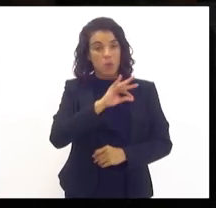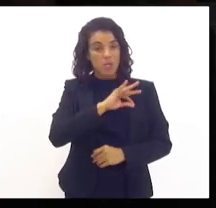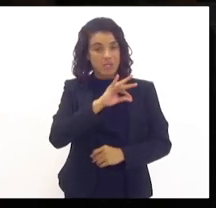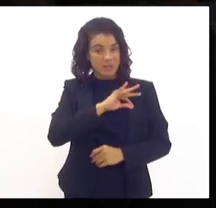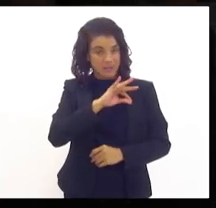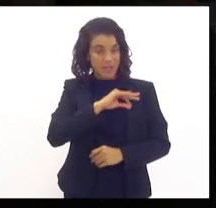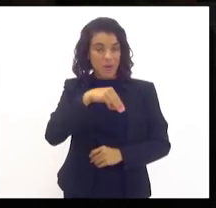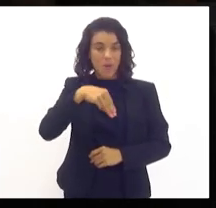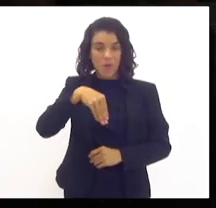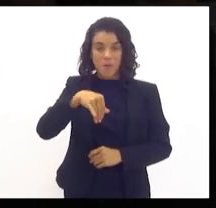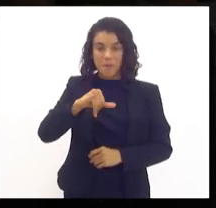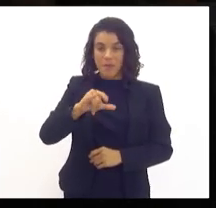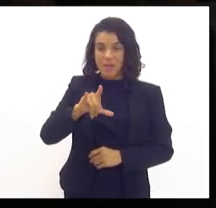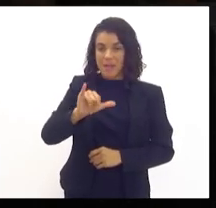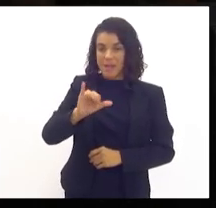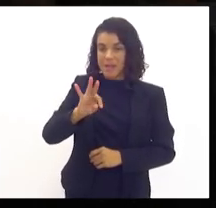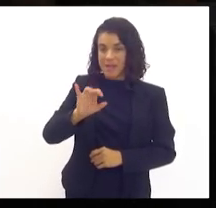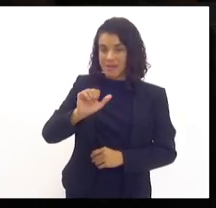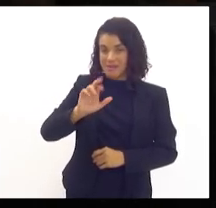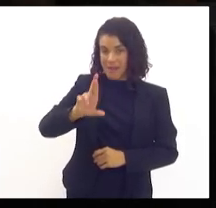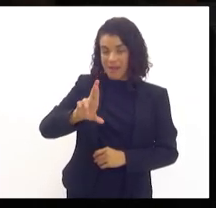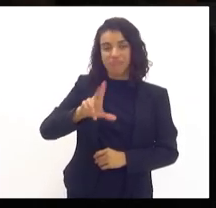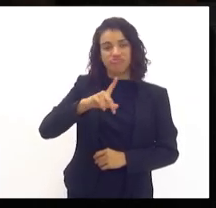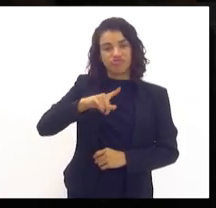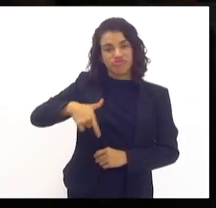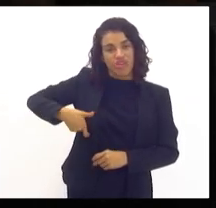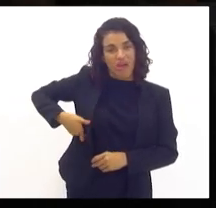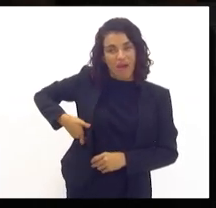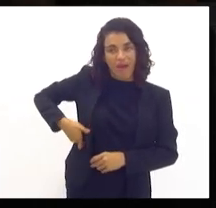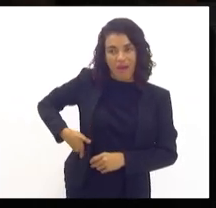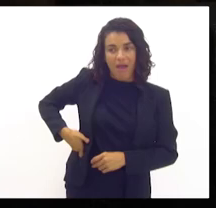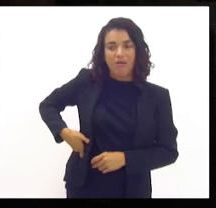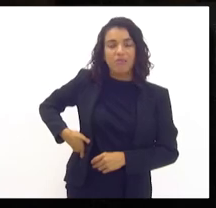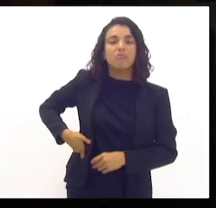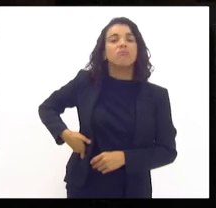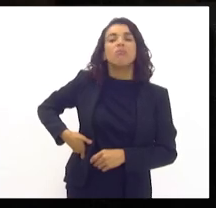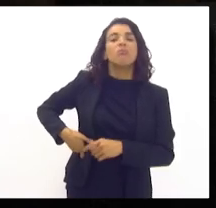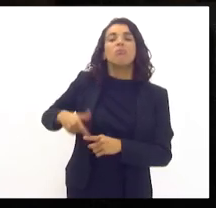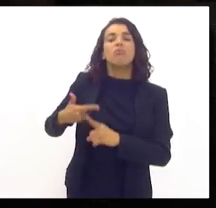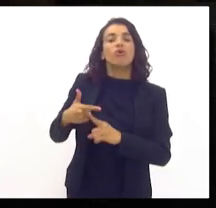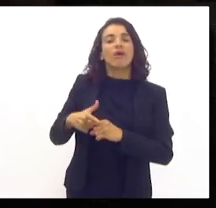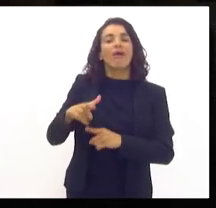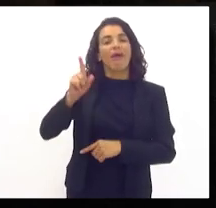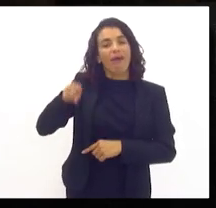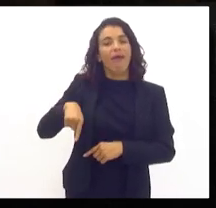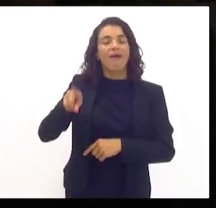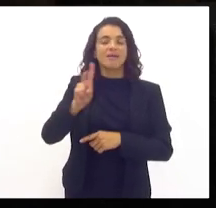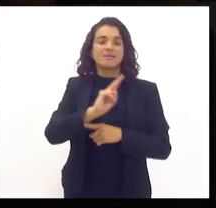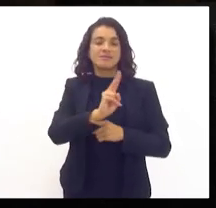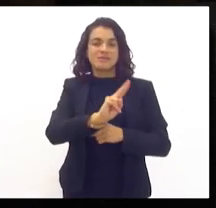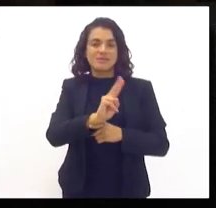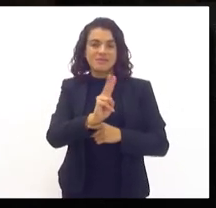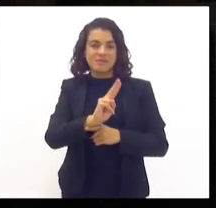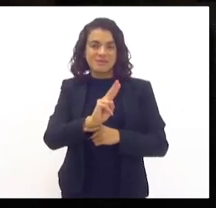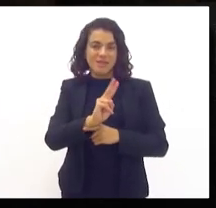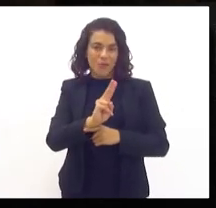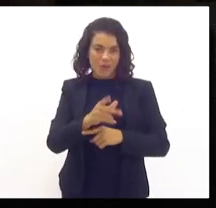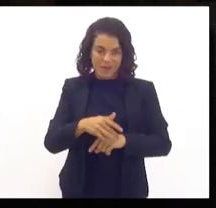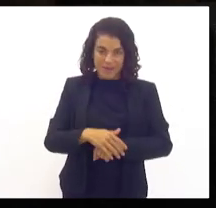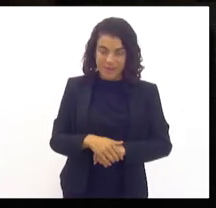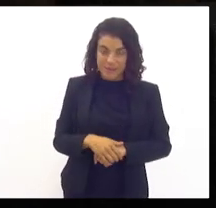militar que estava armado, que faz parte da sua segurança, que